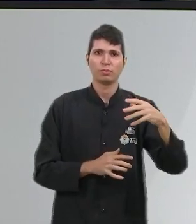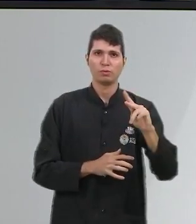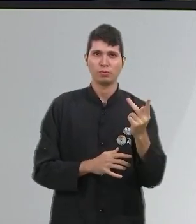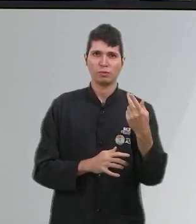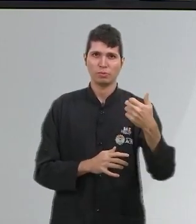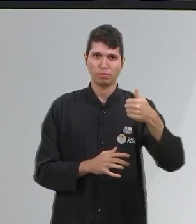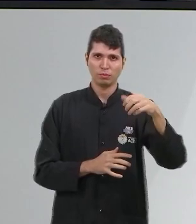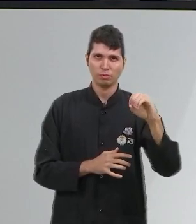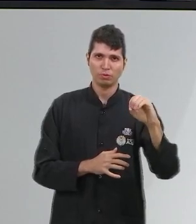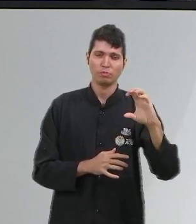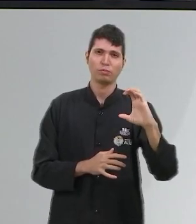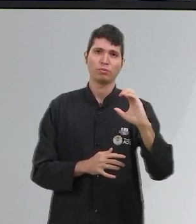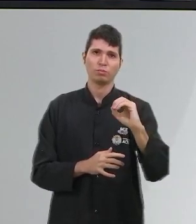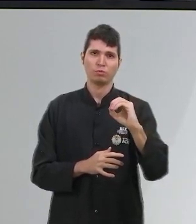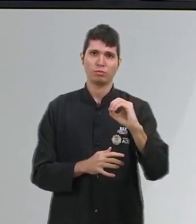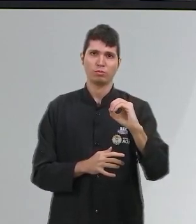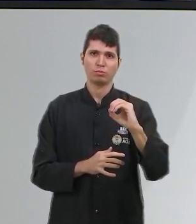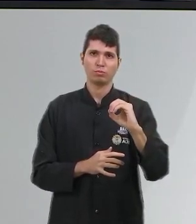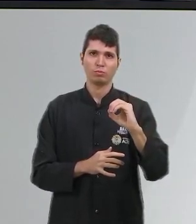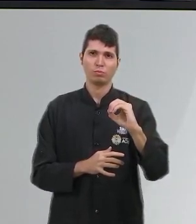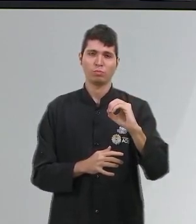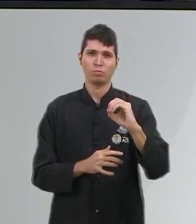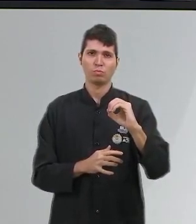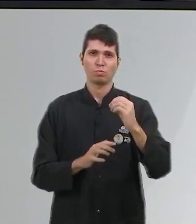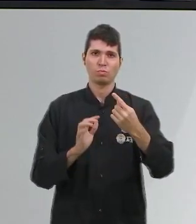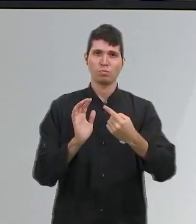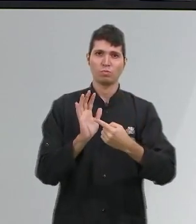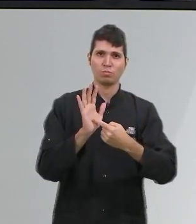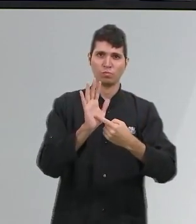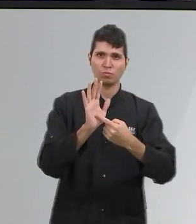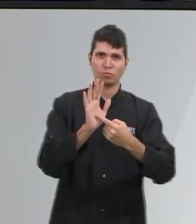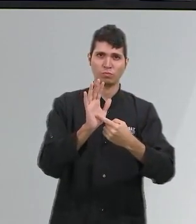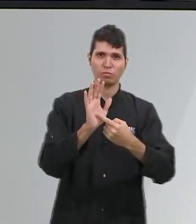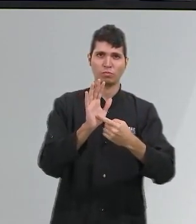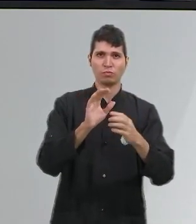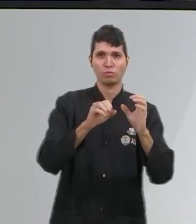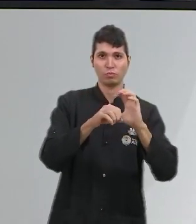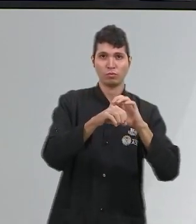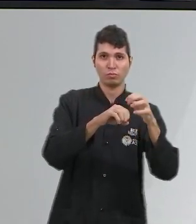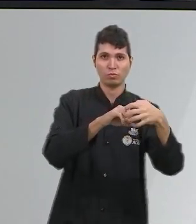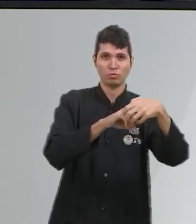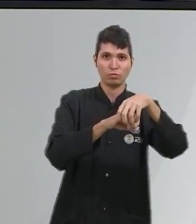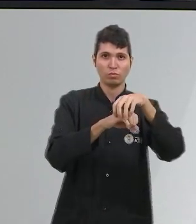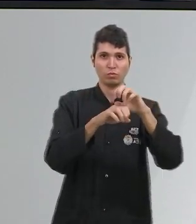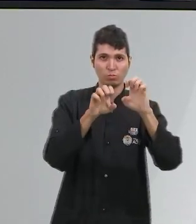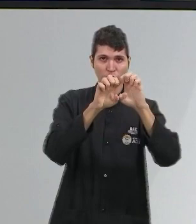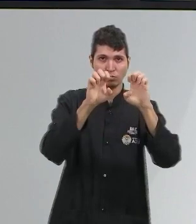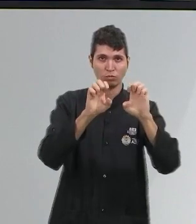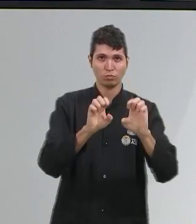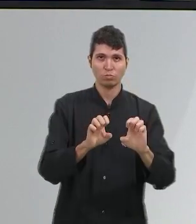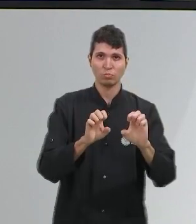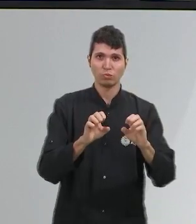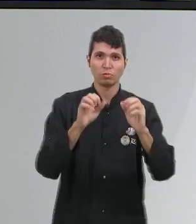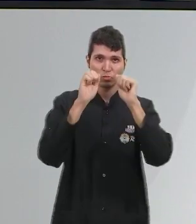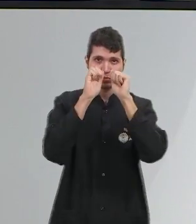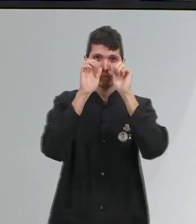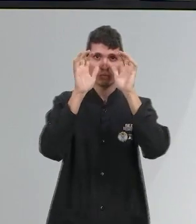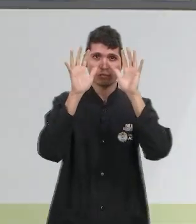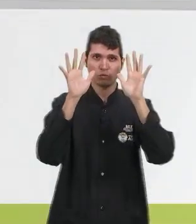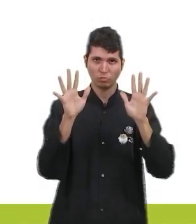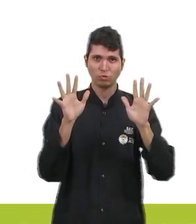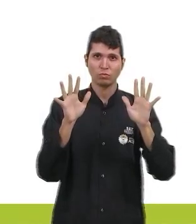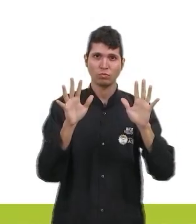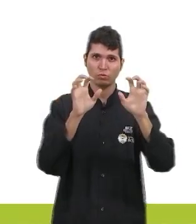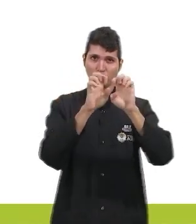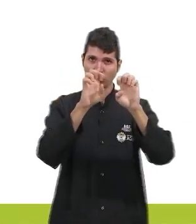C4H10O, e coloquei aqui a disposição da molécula. Ou seja, aqui está sendo bem claro na fórmula